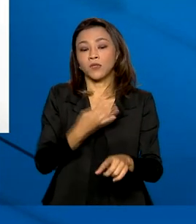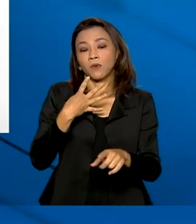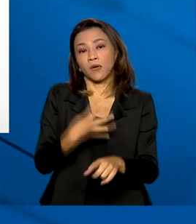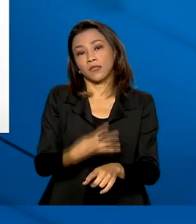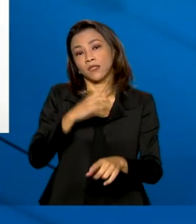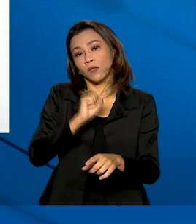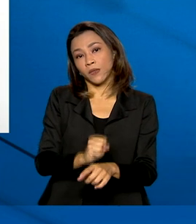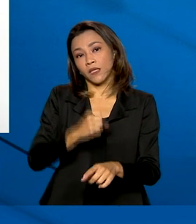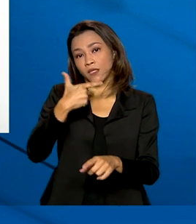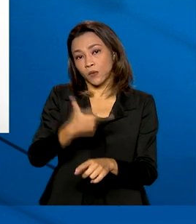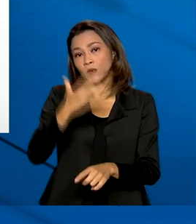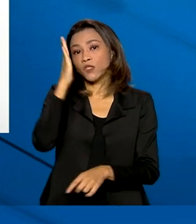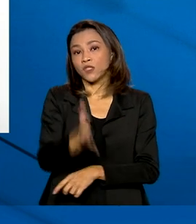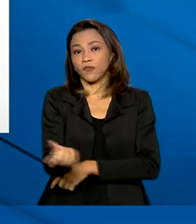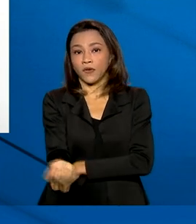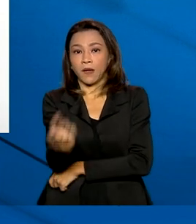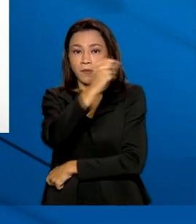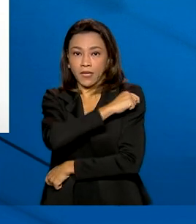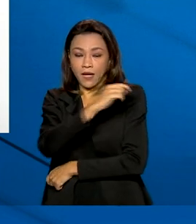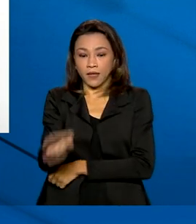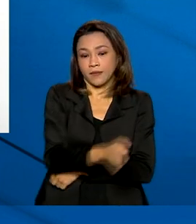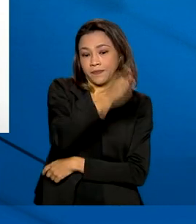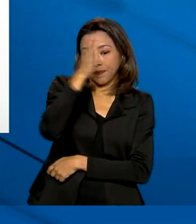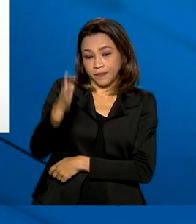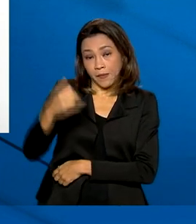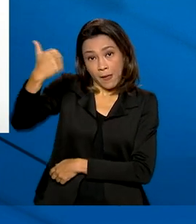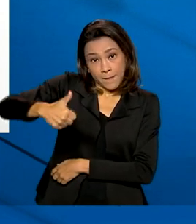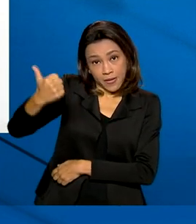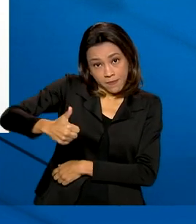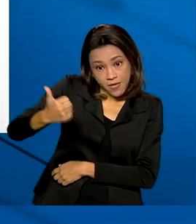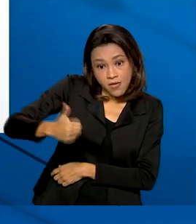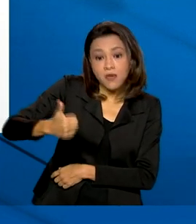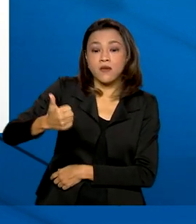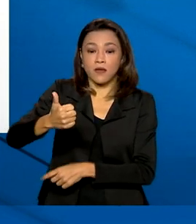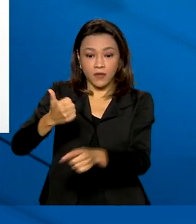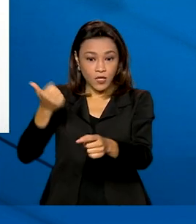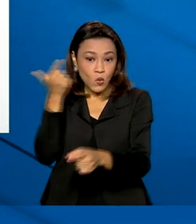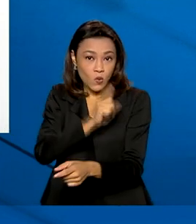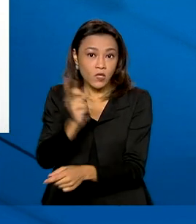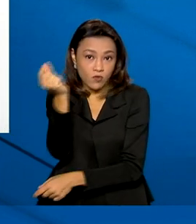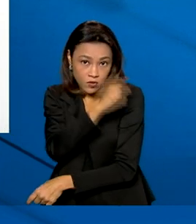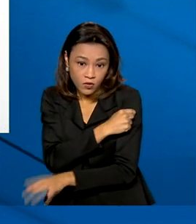67.482 foram aplicadas. As pessoas que tomaram a primeira dose ultrapassam aí